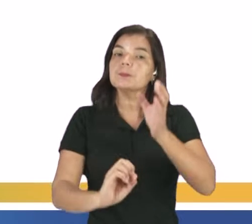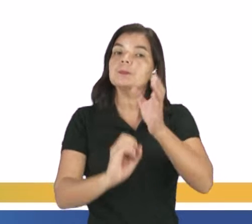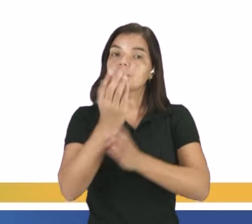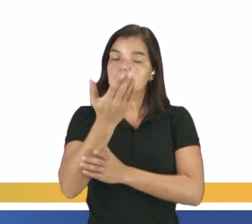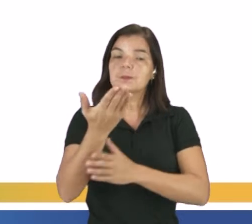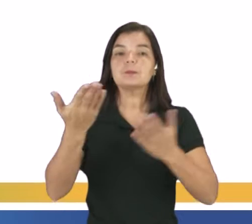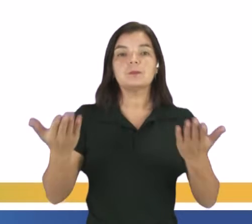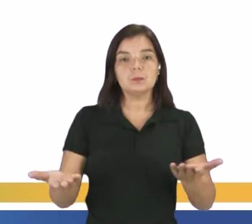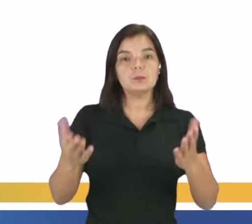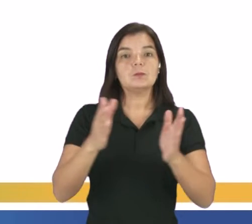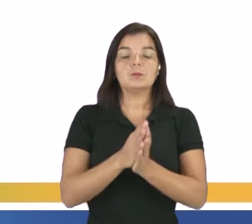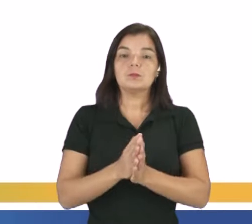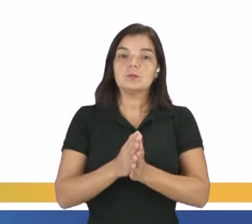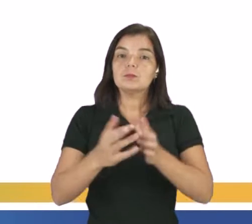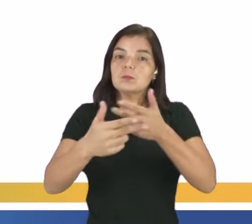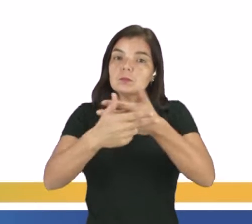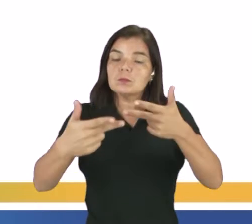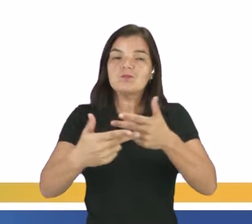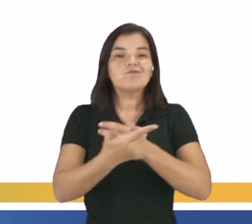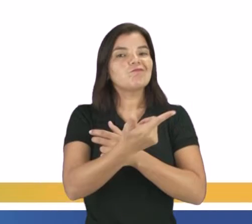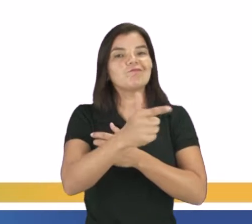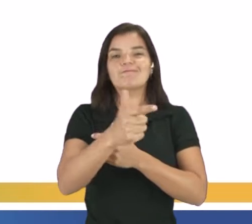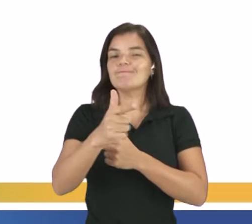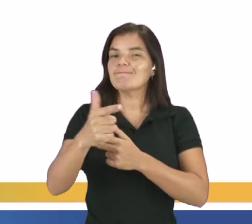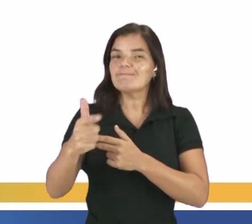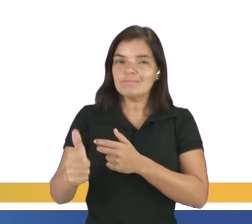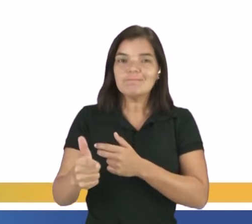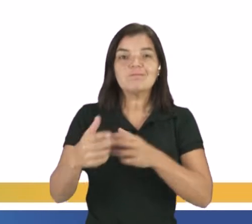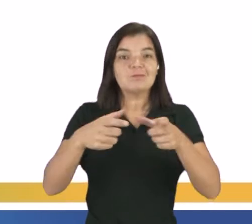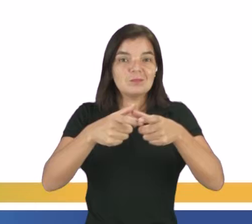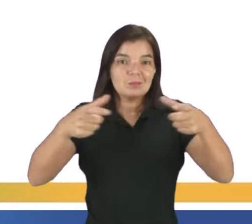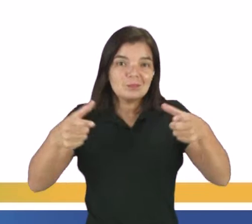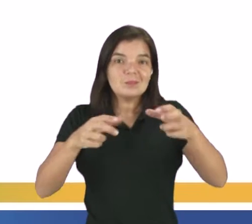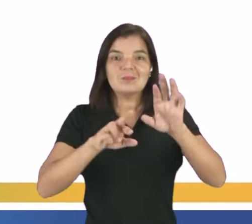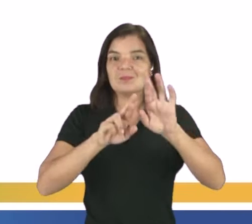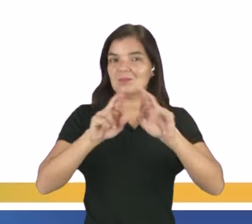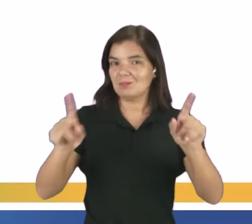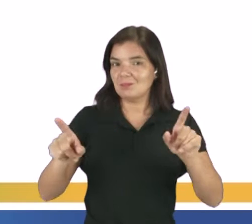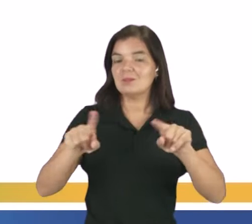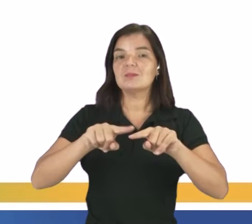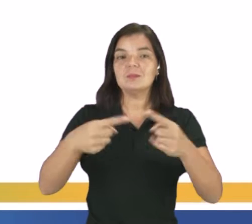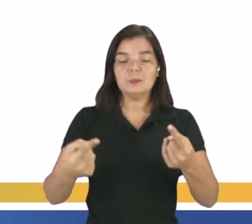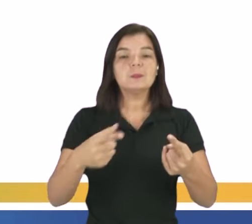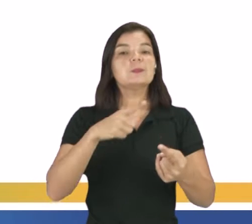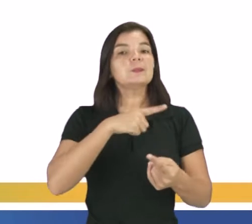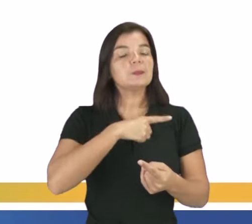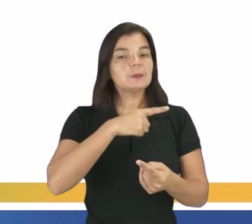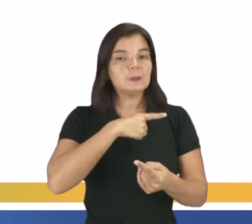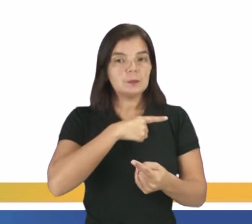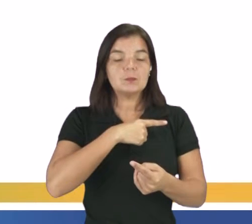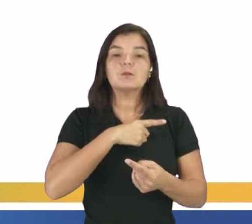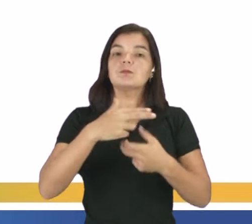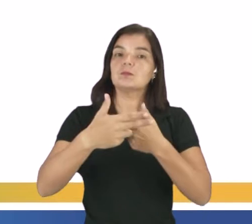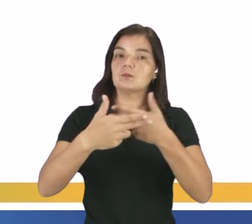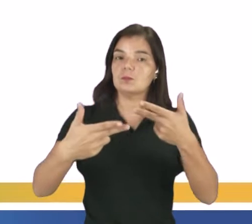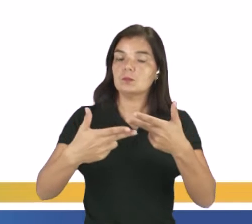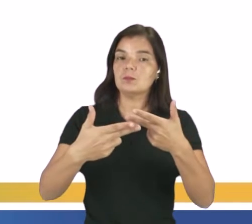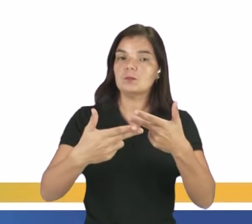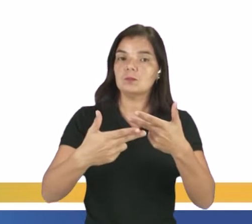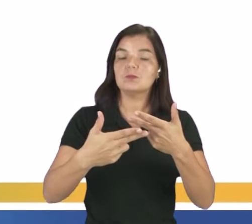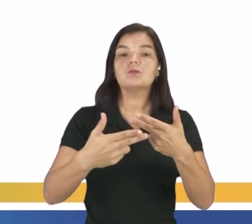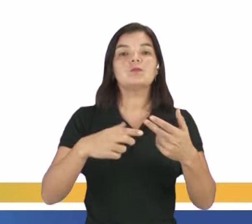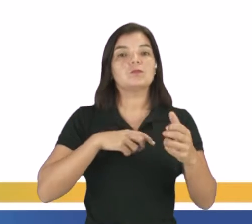surge quando esses corpos não assumem tamanhos diferentes daqueles que teriam caso